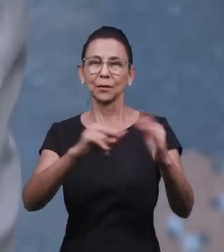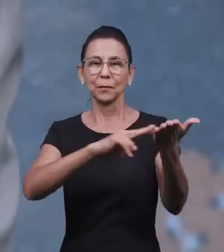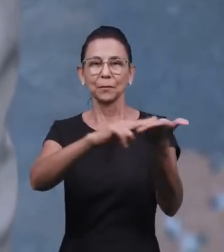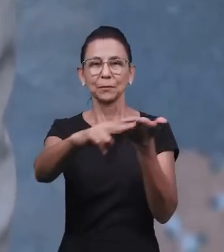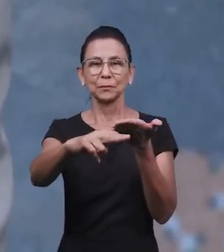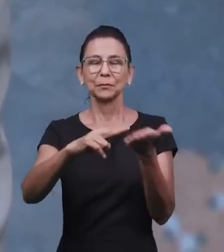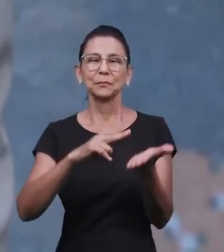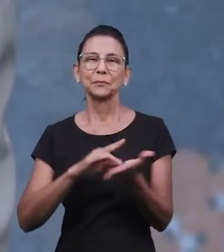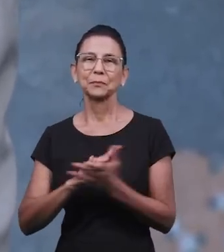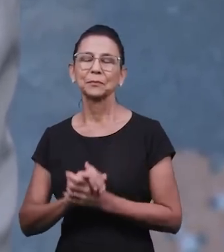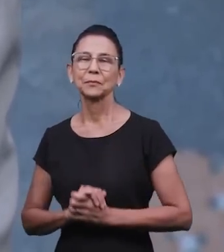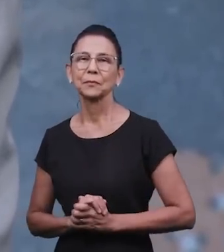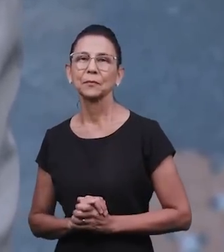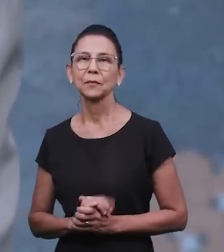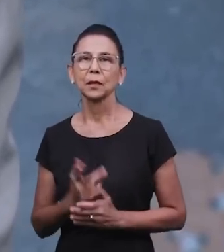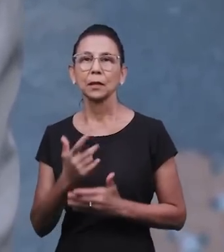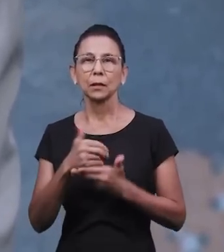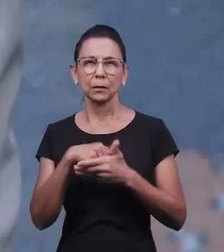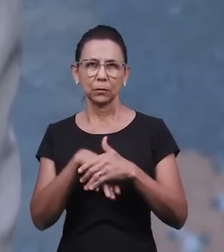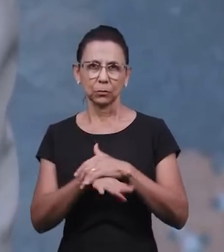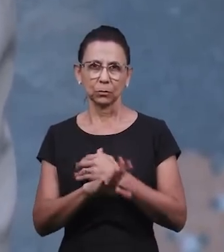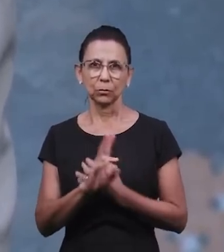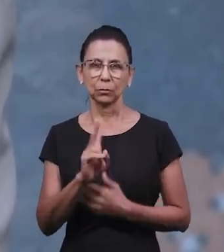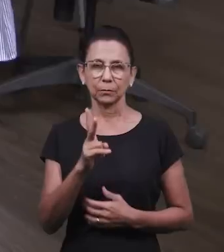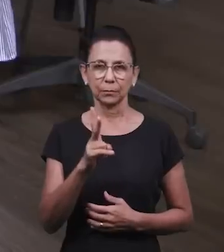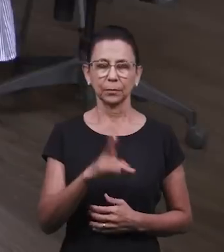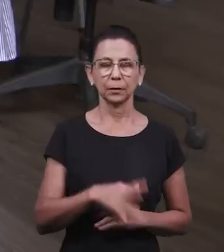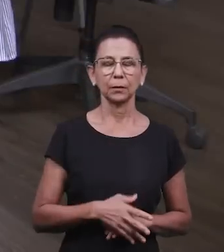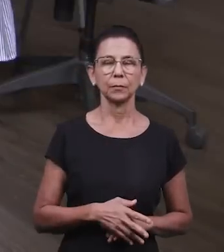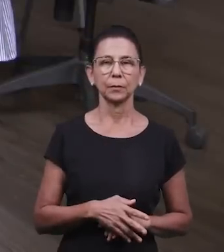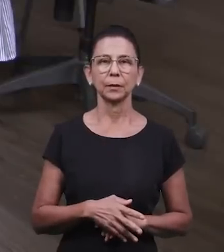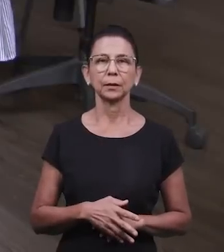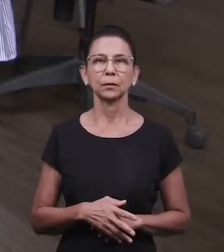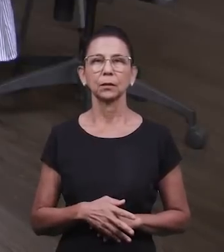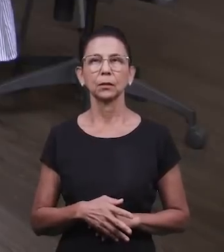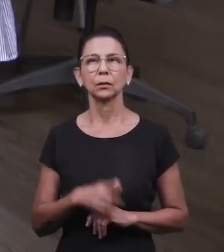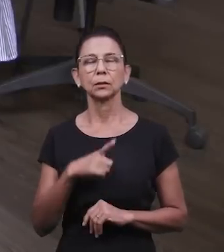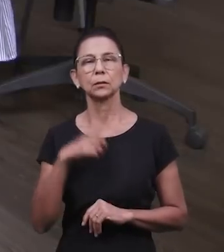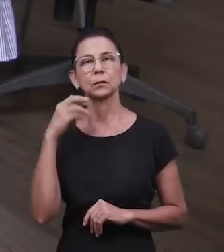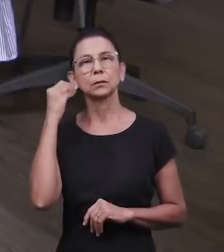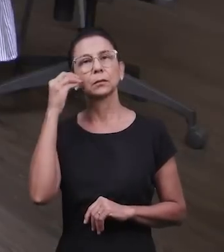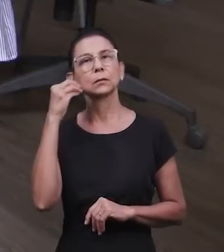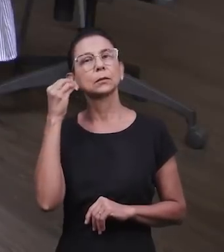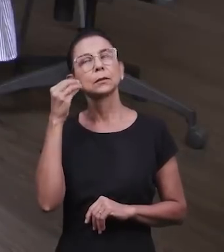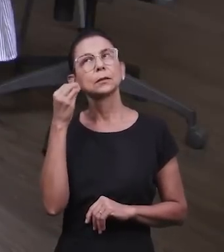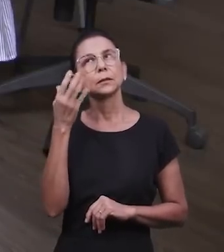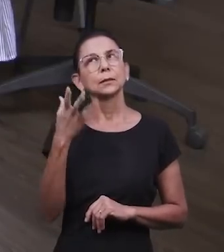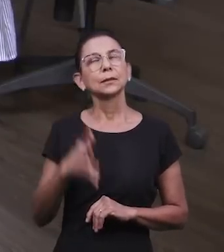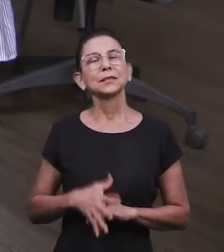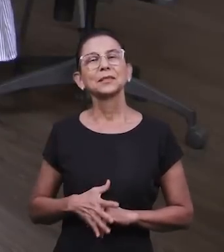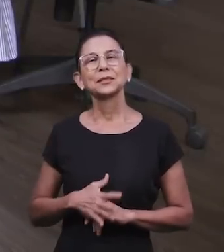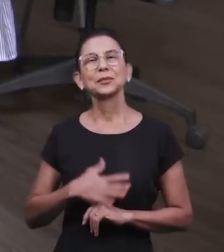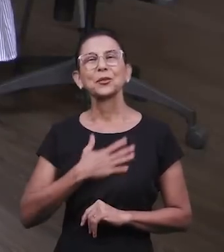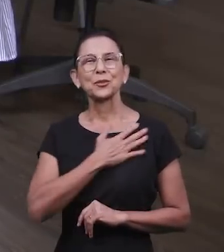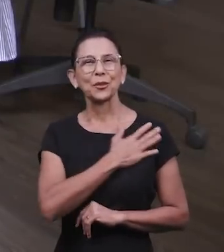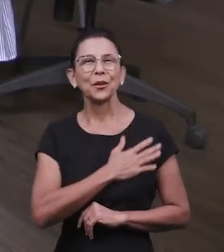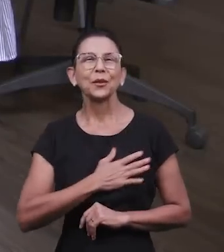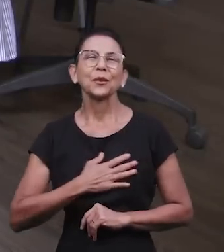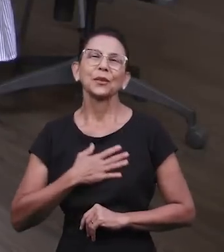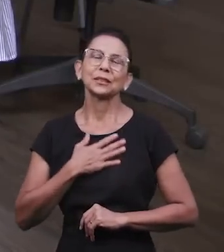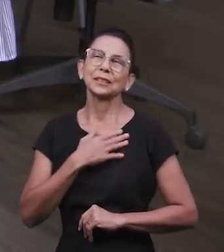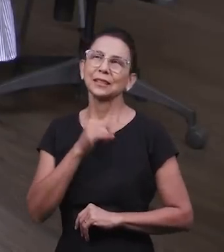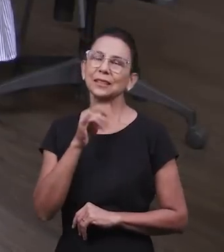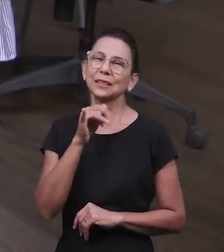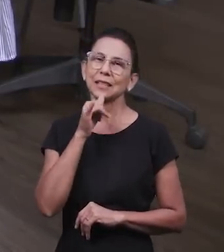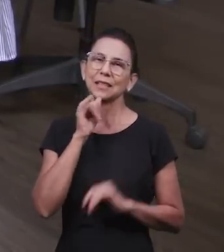essa mensagem. Com um detalhe, nós temos o hábito, todas as vezes que nós vivemos uma experiência